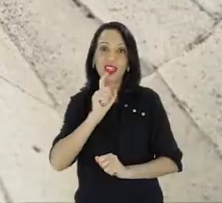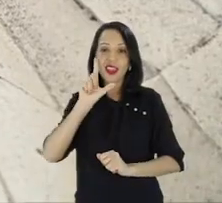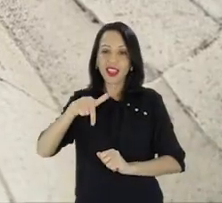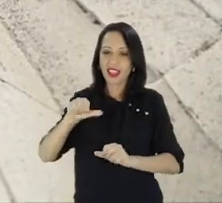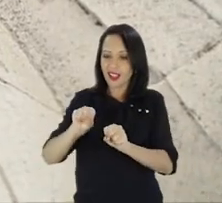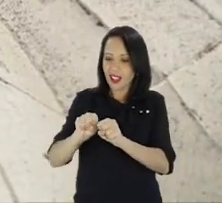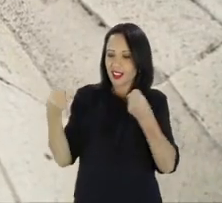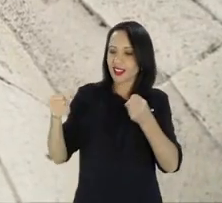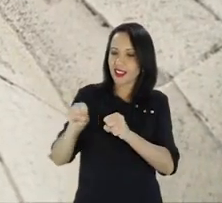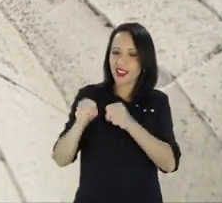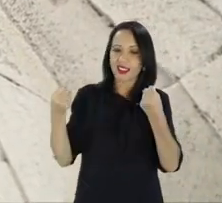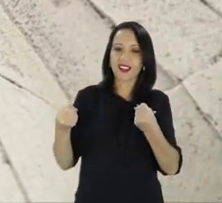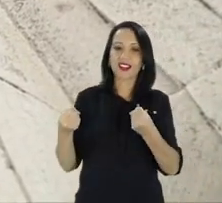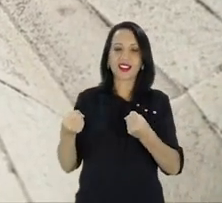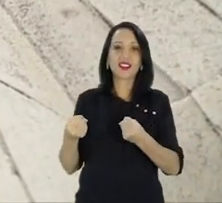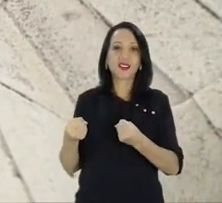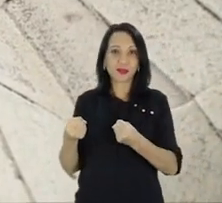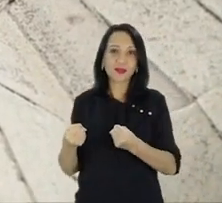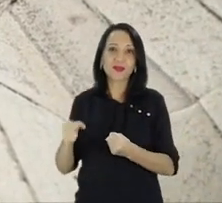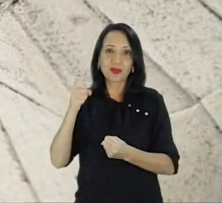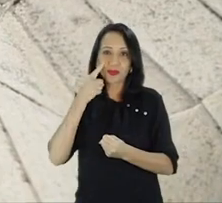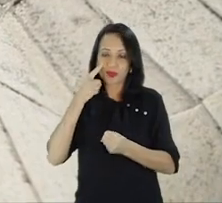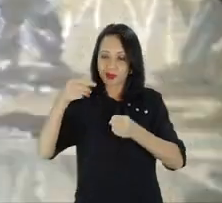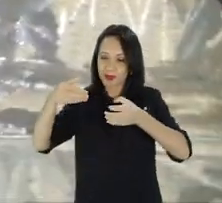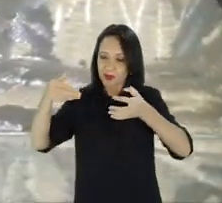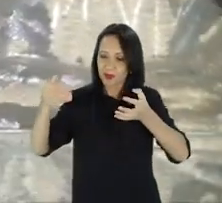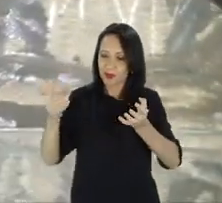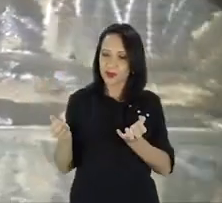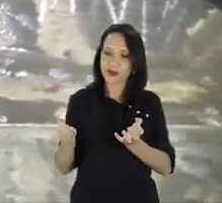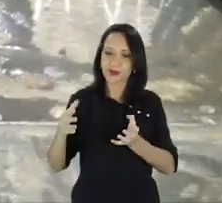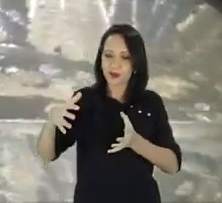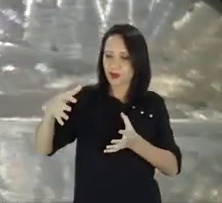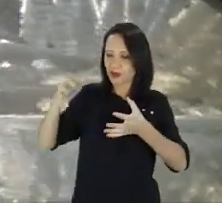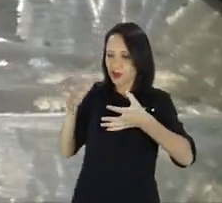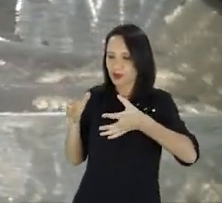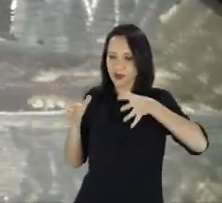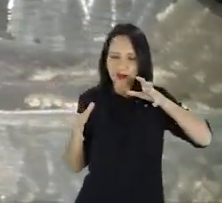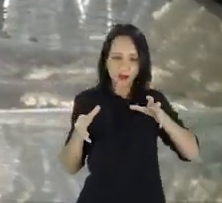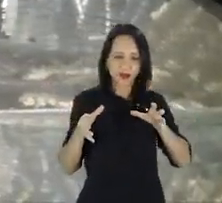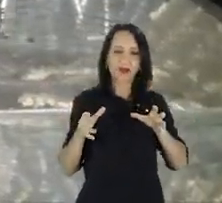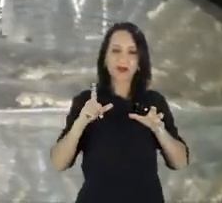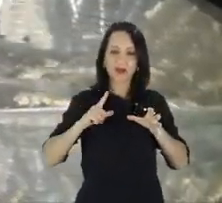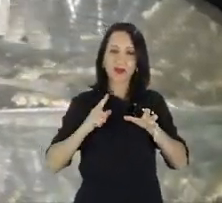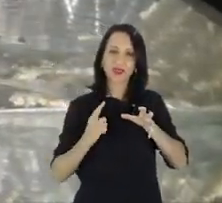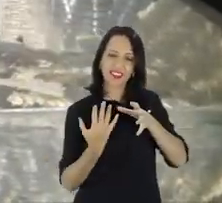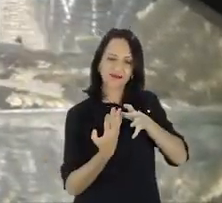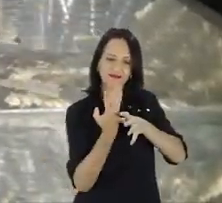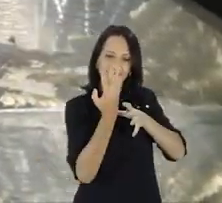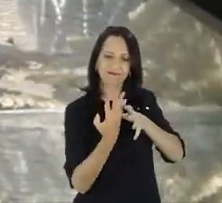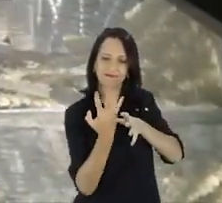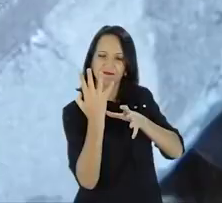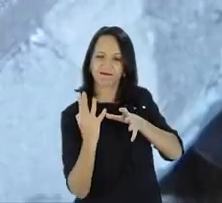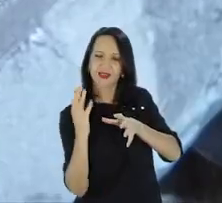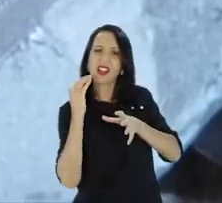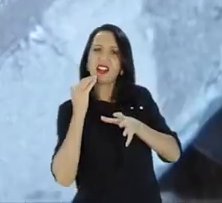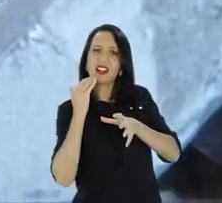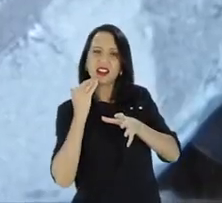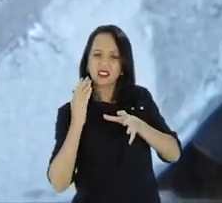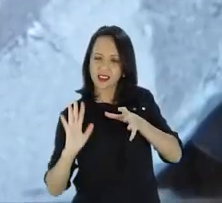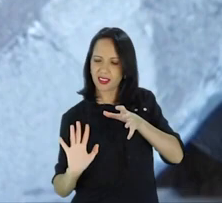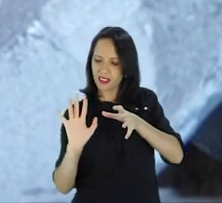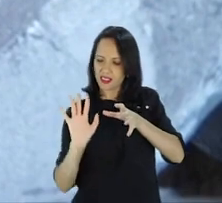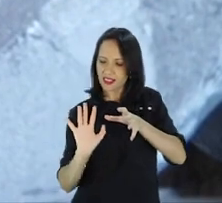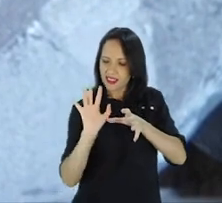se quebra essa esse contra molde que tem em volta tira cada peça de dentro e ela vem cheia de defeitos